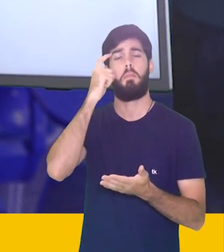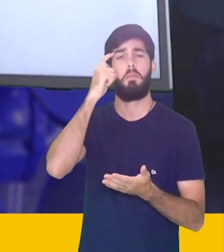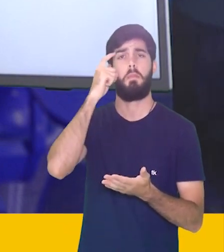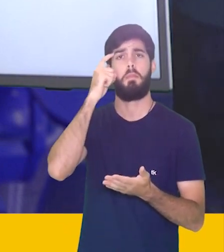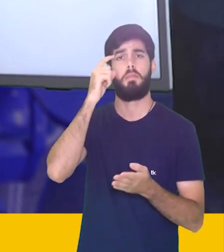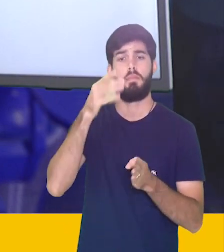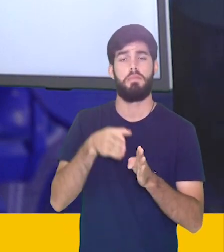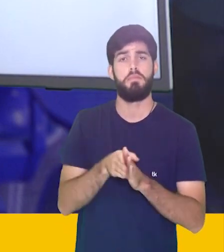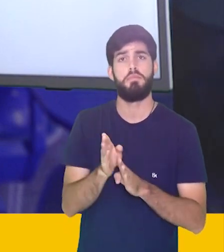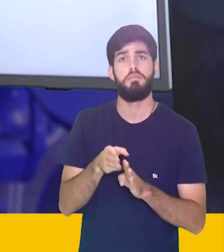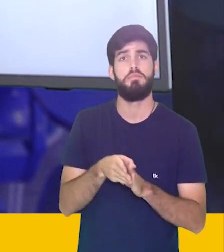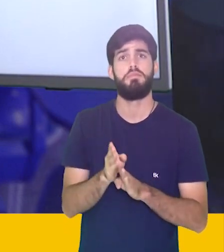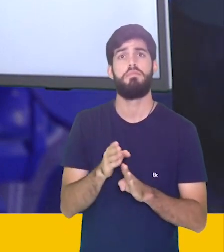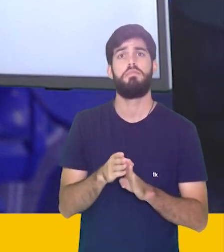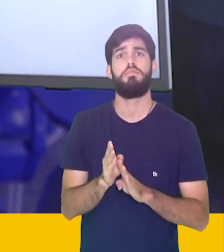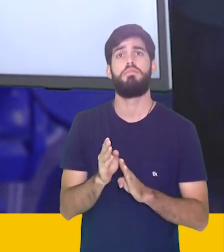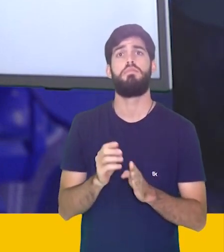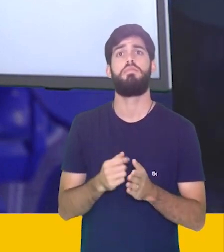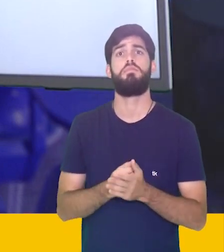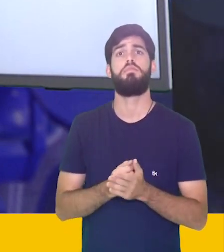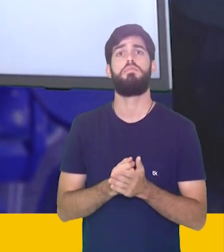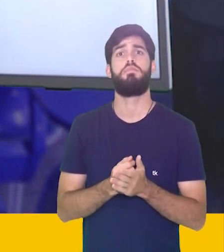pensar um pouquinho nas orientações